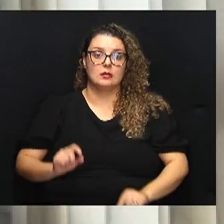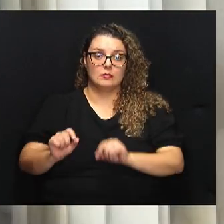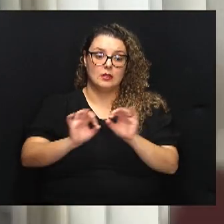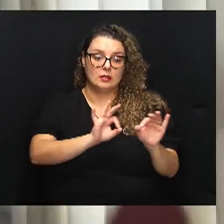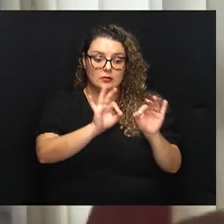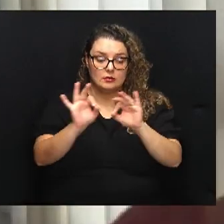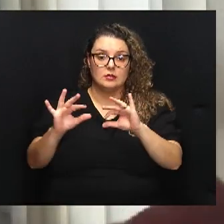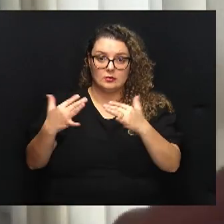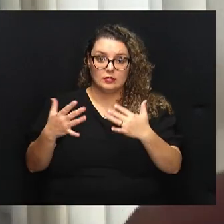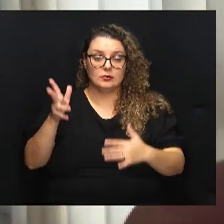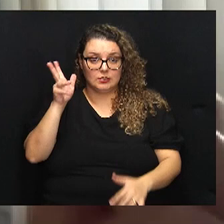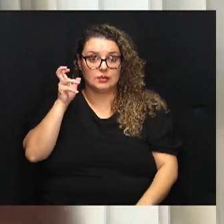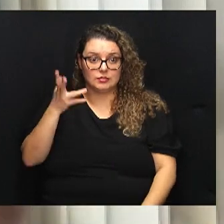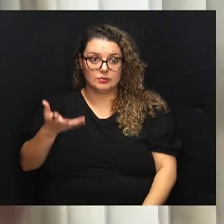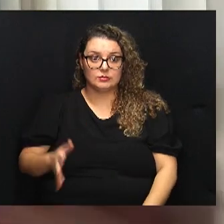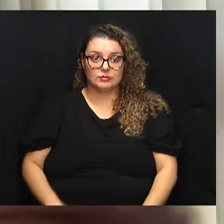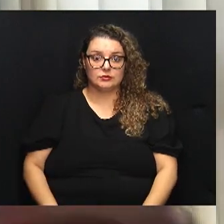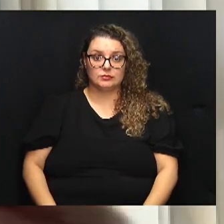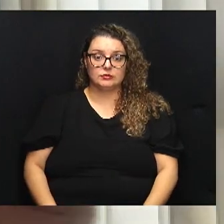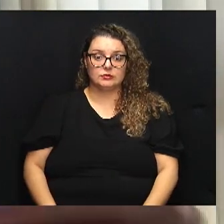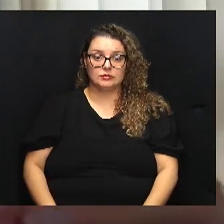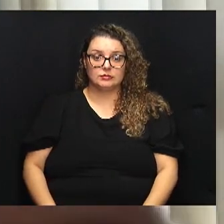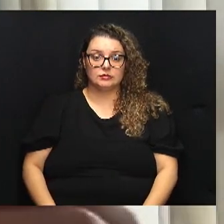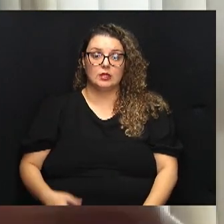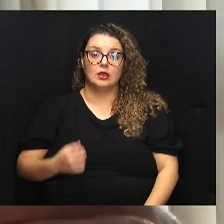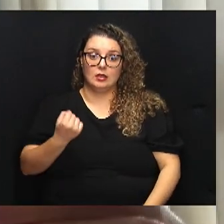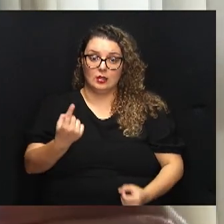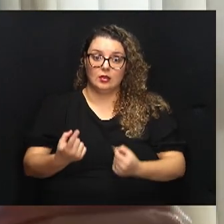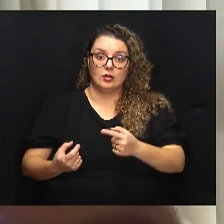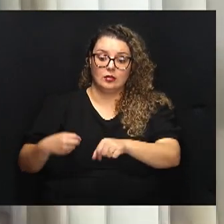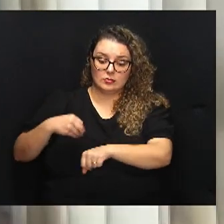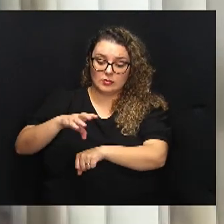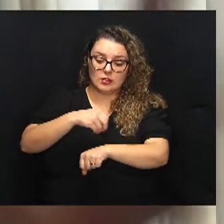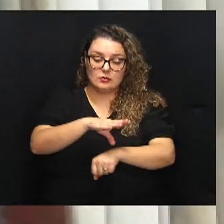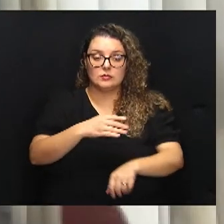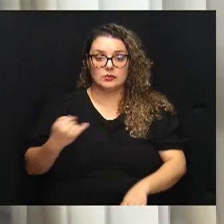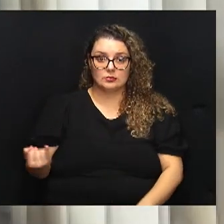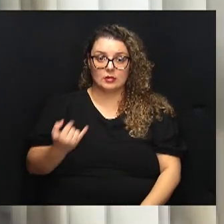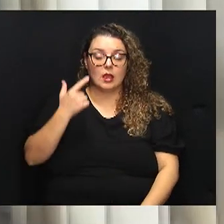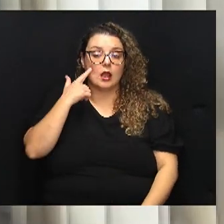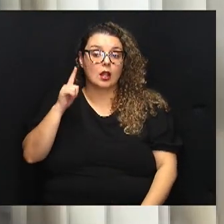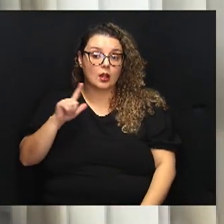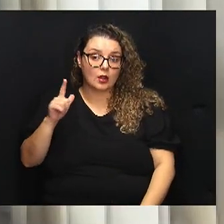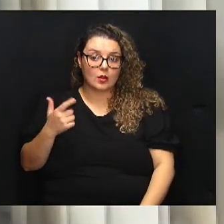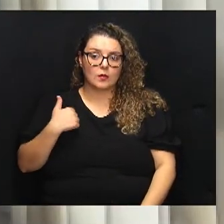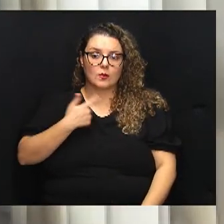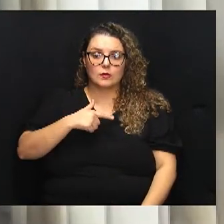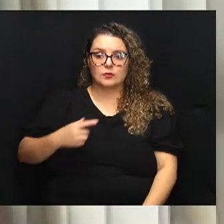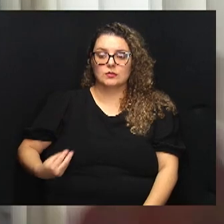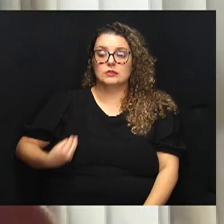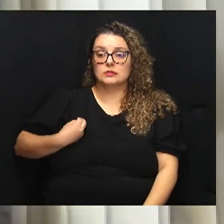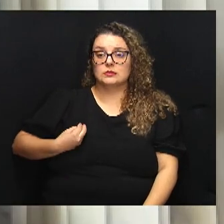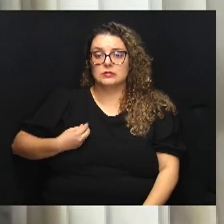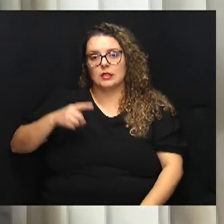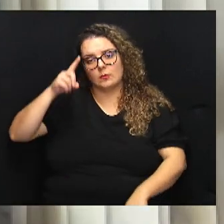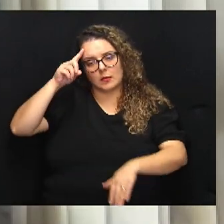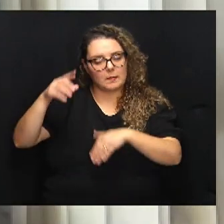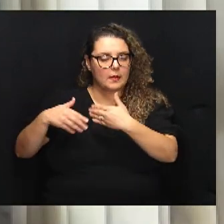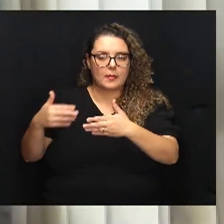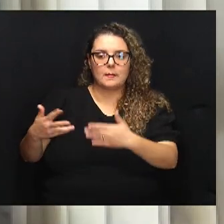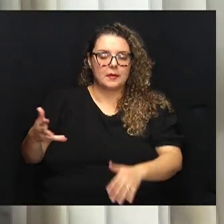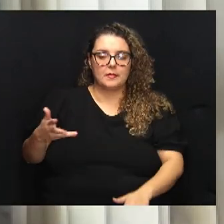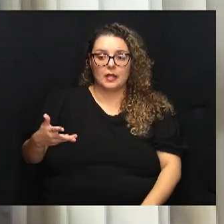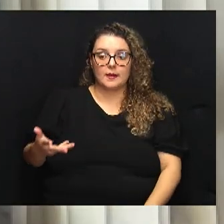ou nos assistindo algumas dicas importantes. Claro que a gente vive numa vida um pouco mais corrida,